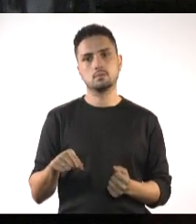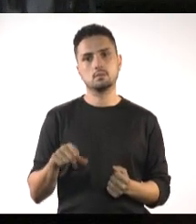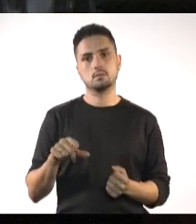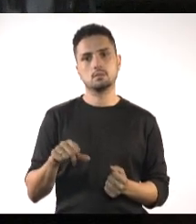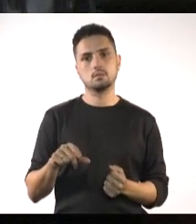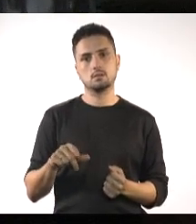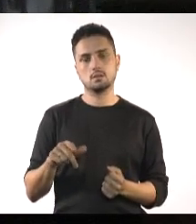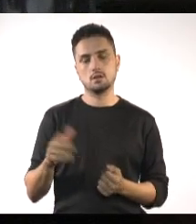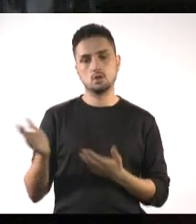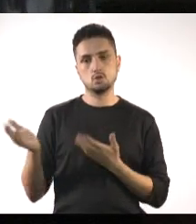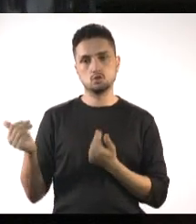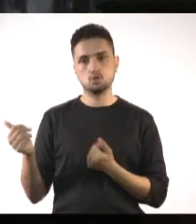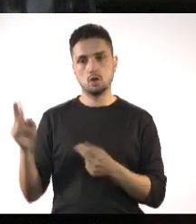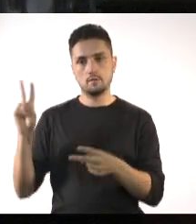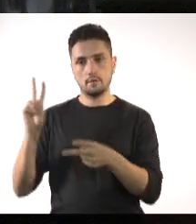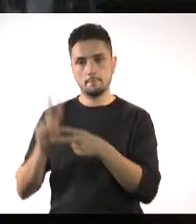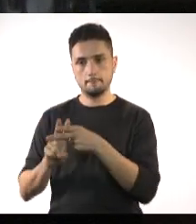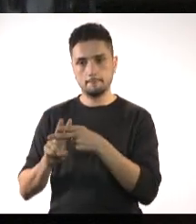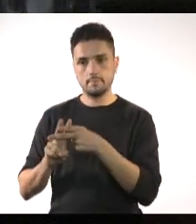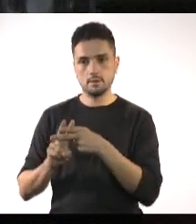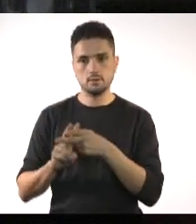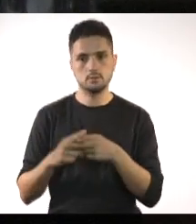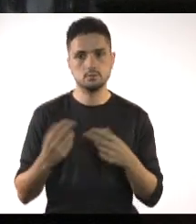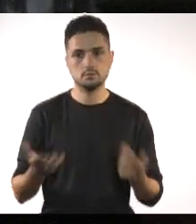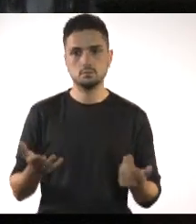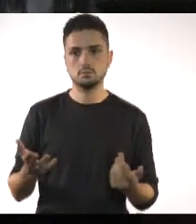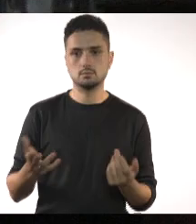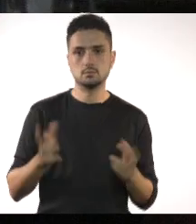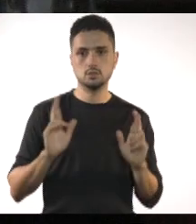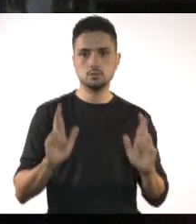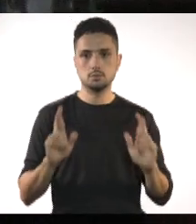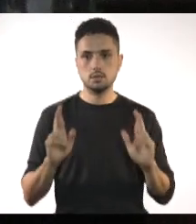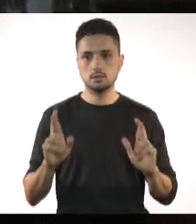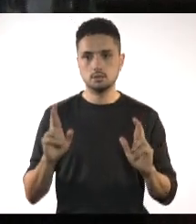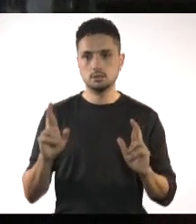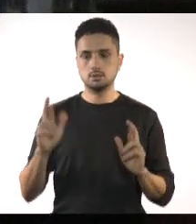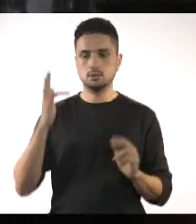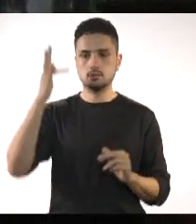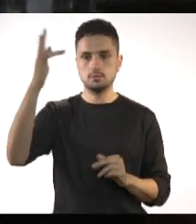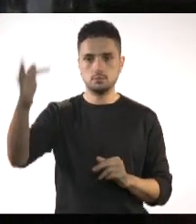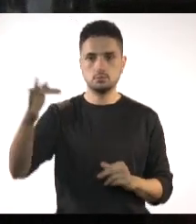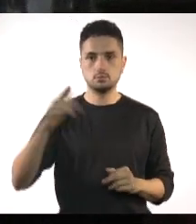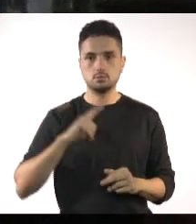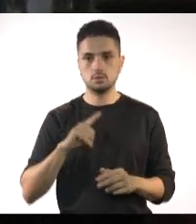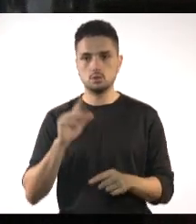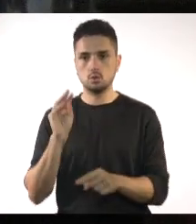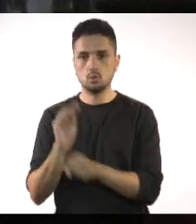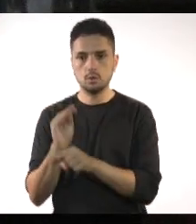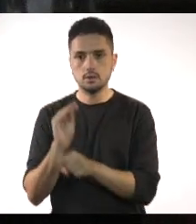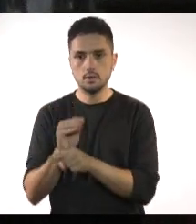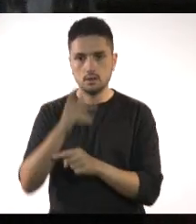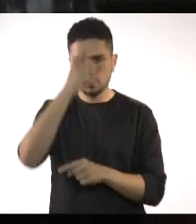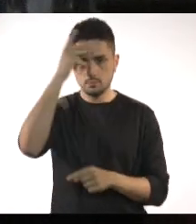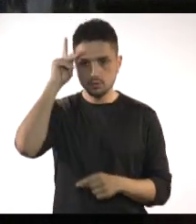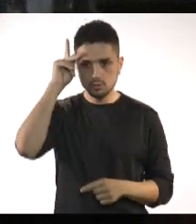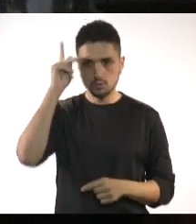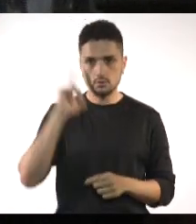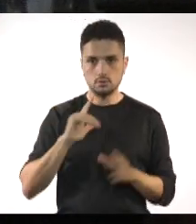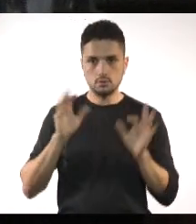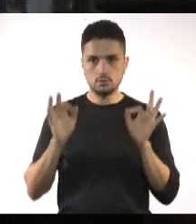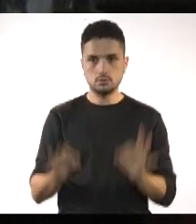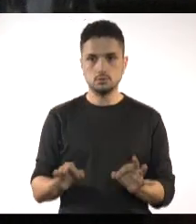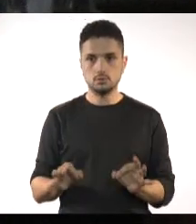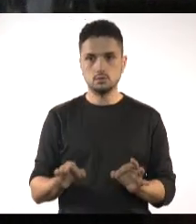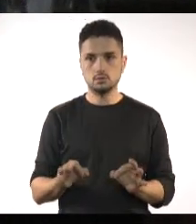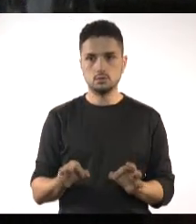de liberdade e ter esperança no amanhã. Esperando amanhã, esse cuidar da pessoa, ou justamente o